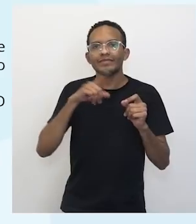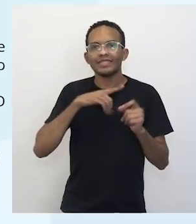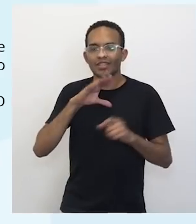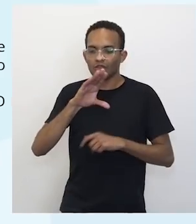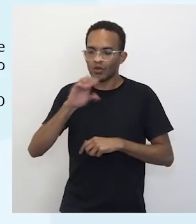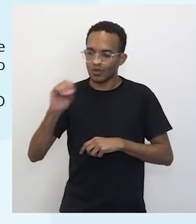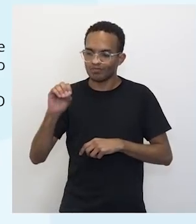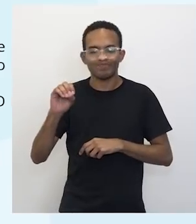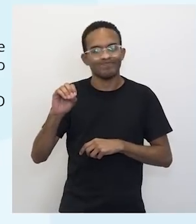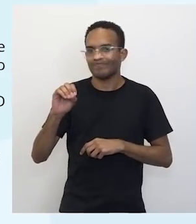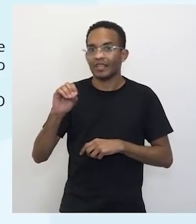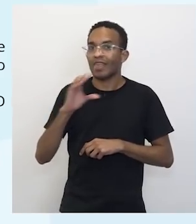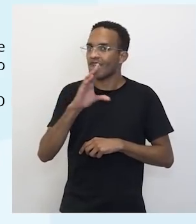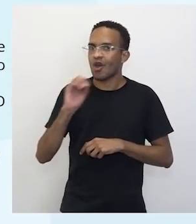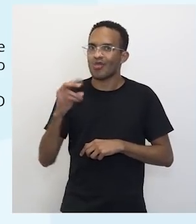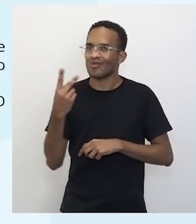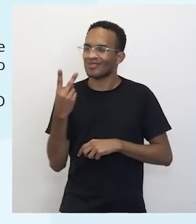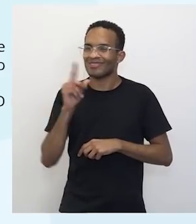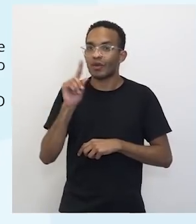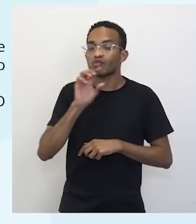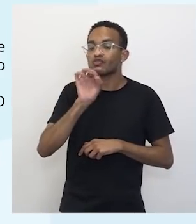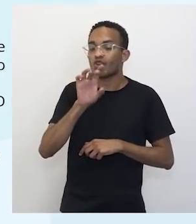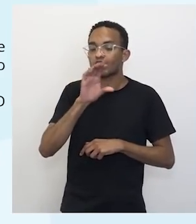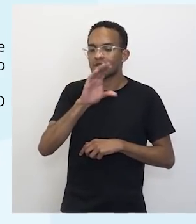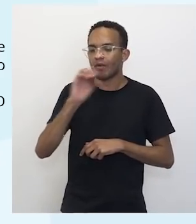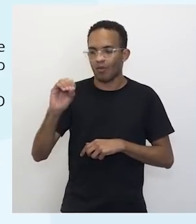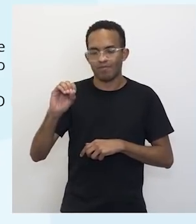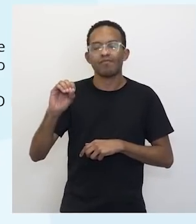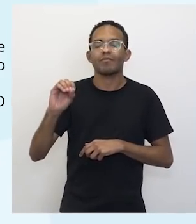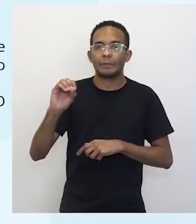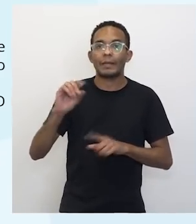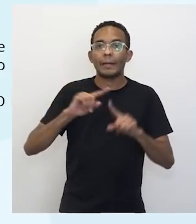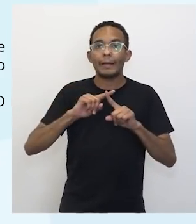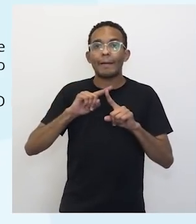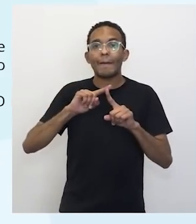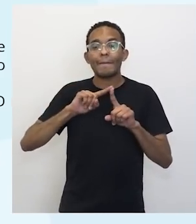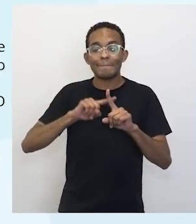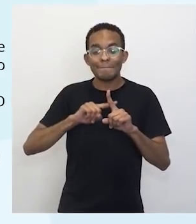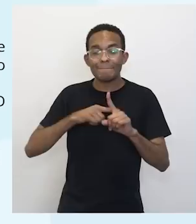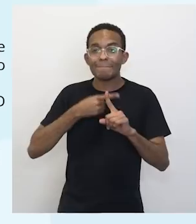CO, não vai ser o CO2, vai ser o CO, mais a